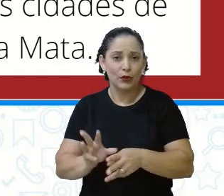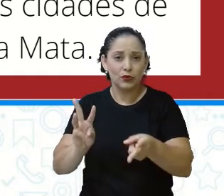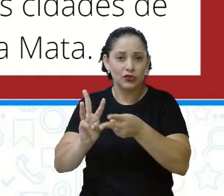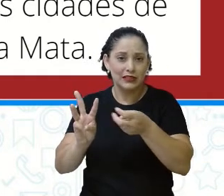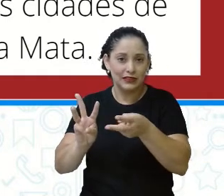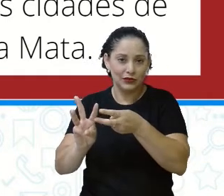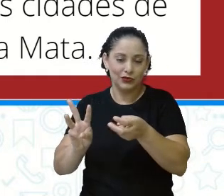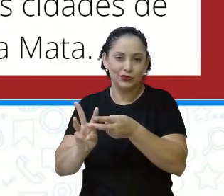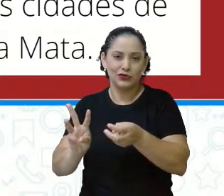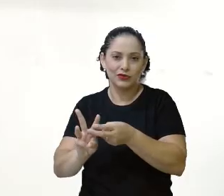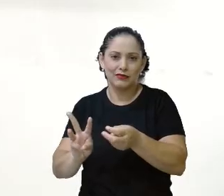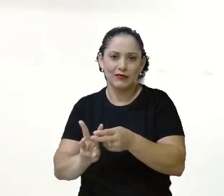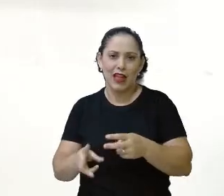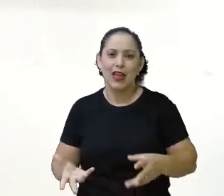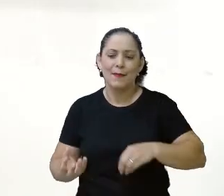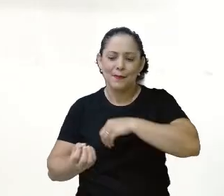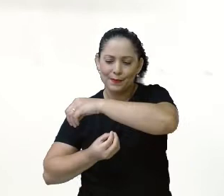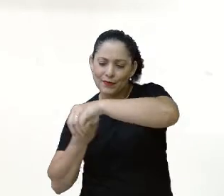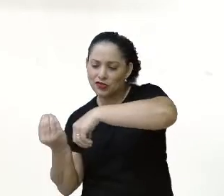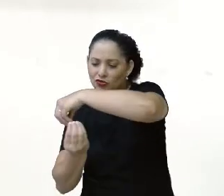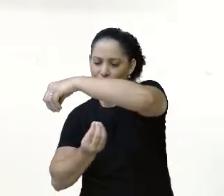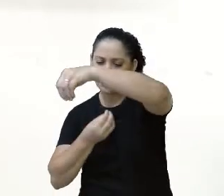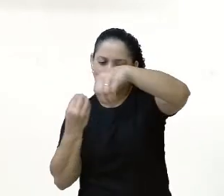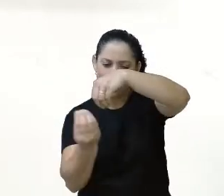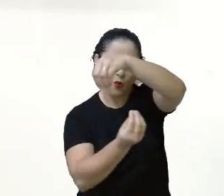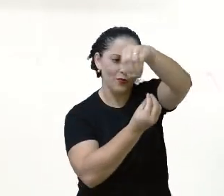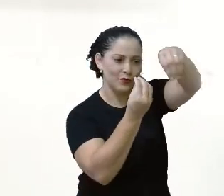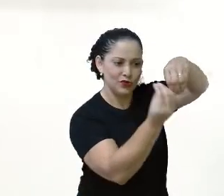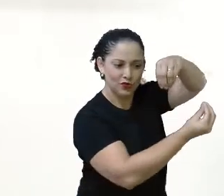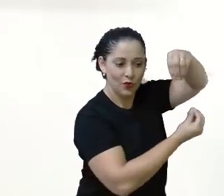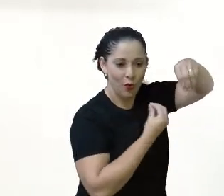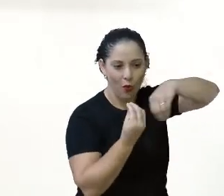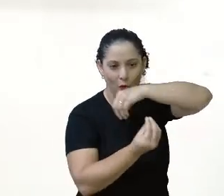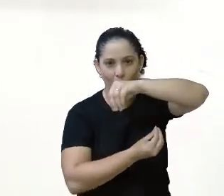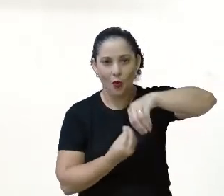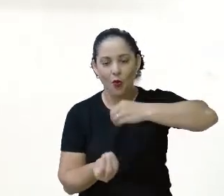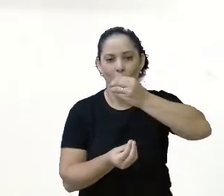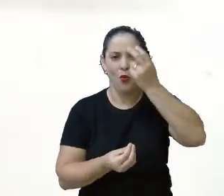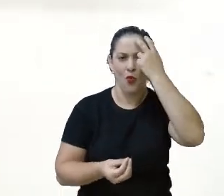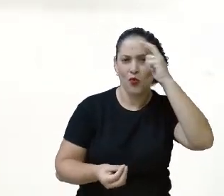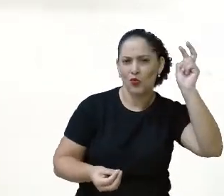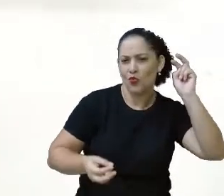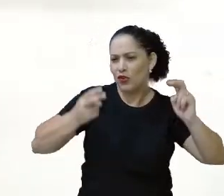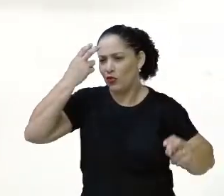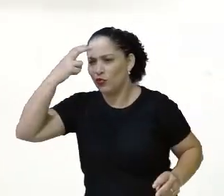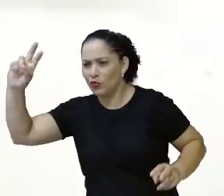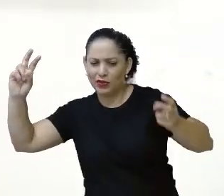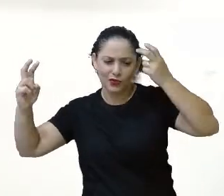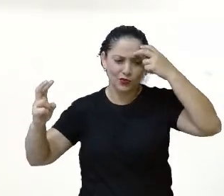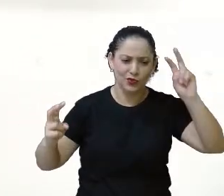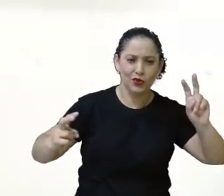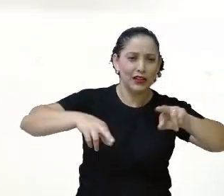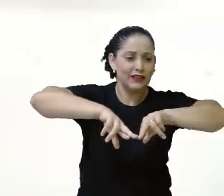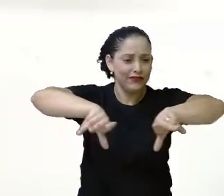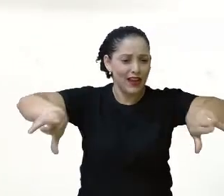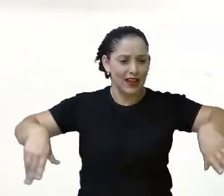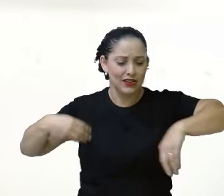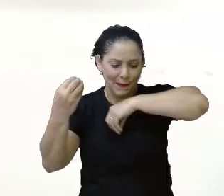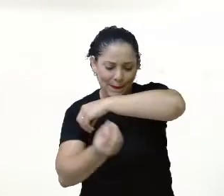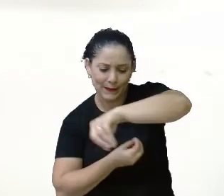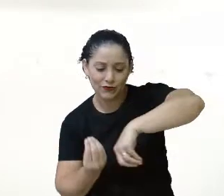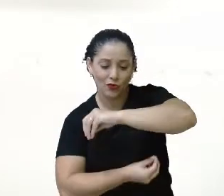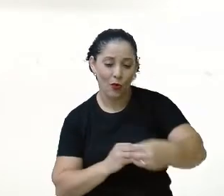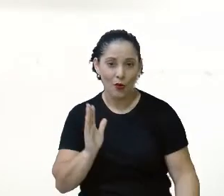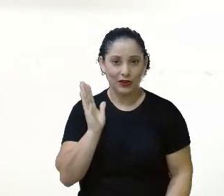povos lá dos primórdios e que sua mistura junto com outras pessoas, com outros povos, mostrou,